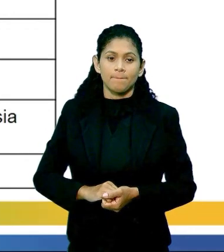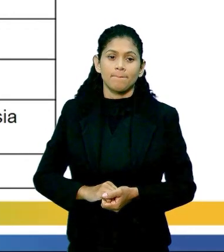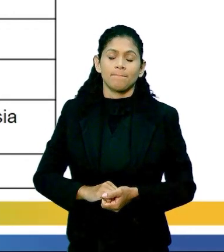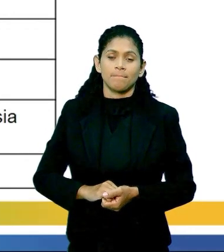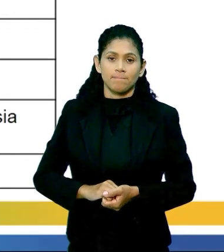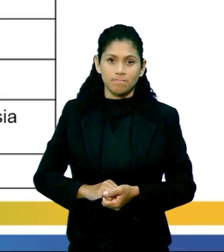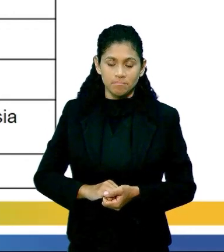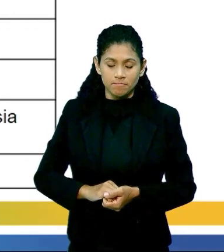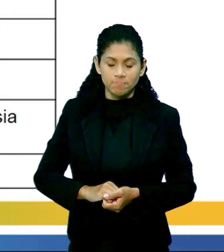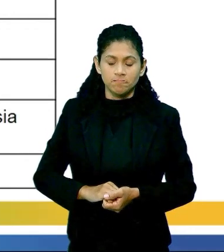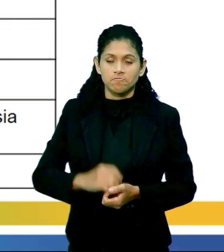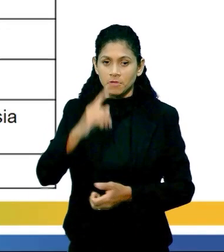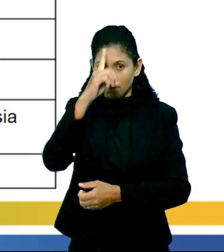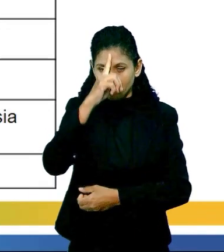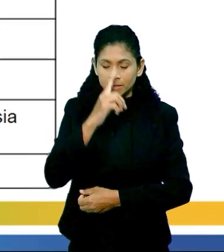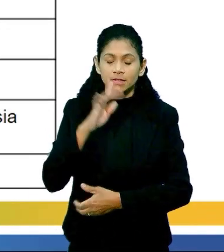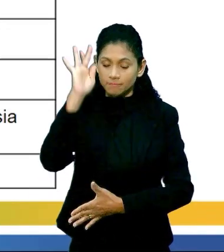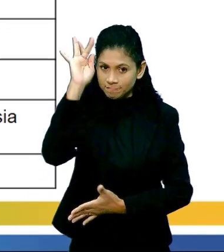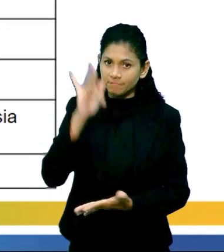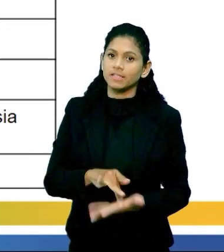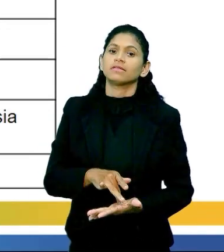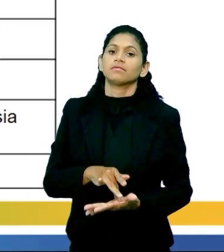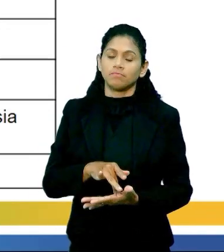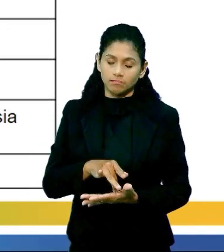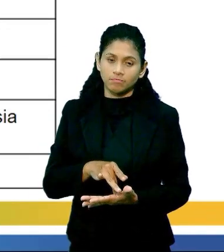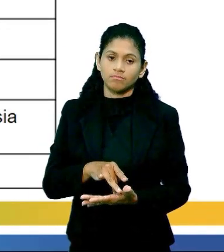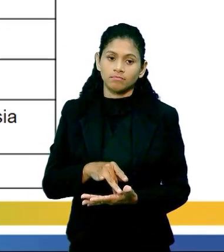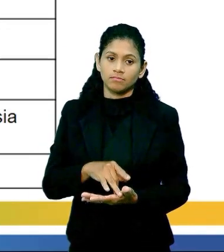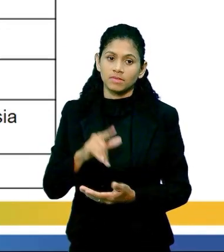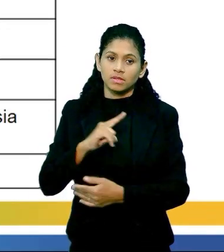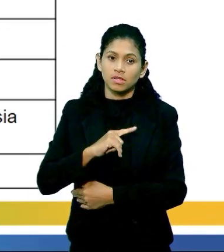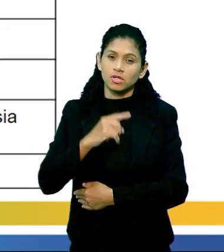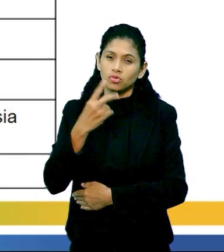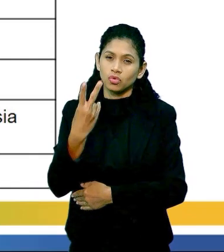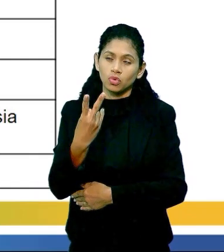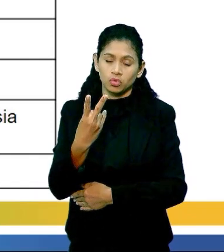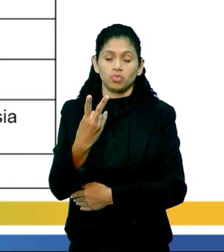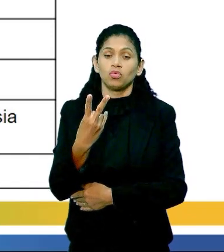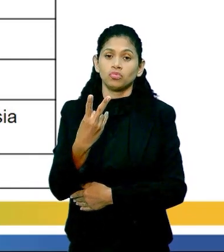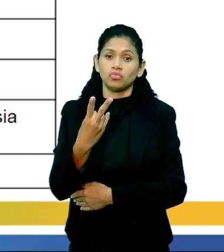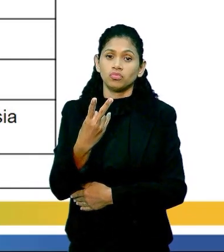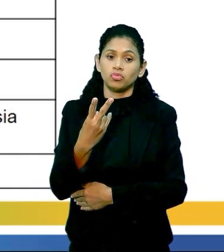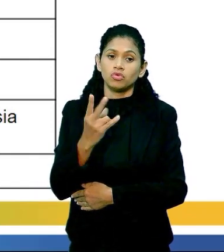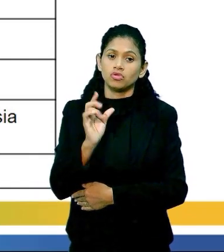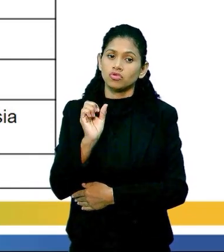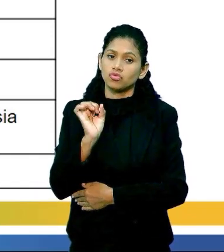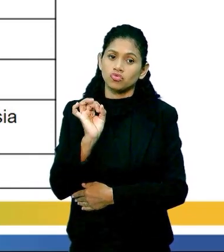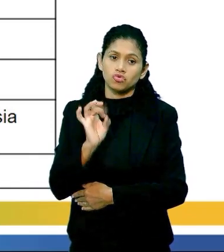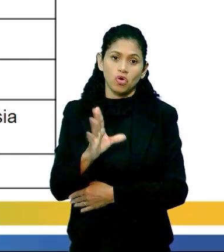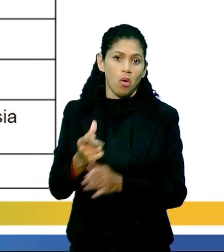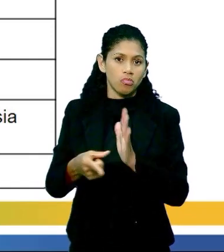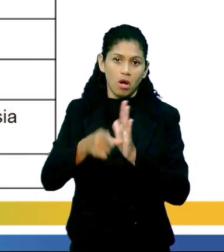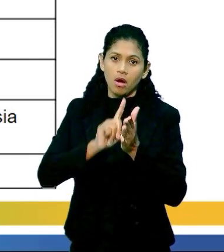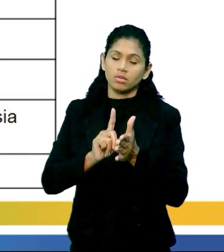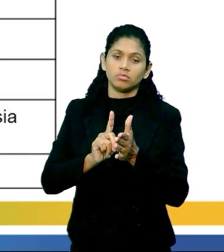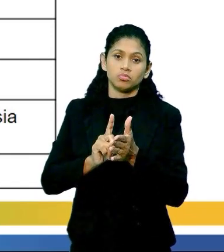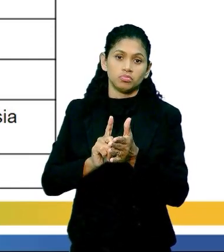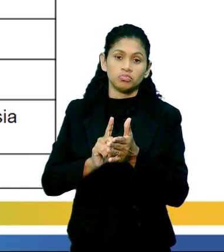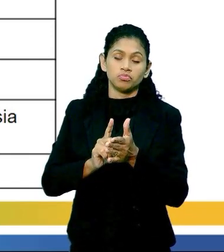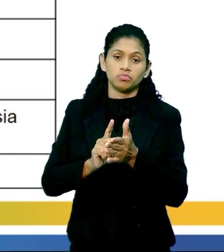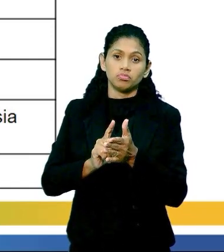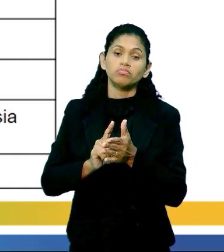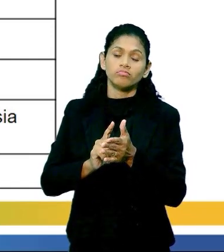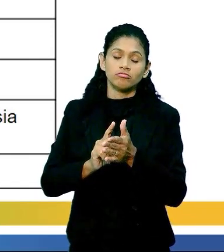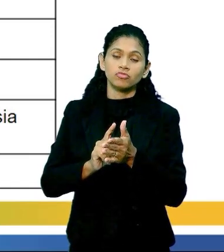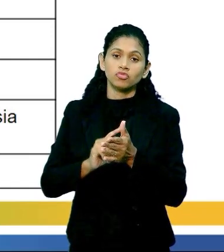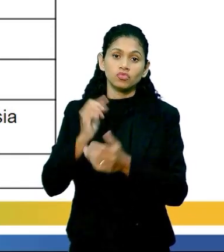Marquei de amarelo, ó, verdade, ó. Temos apenas 2 feriados aí na primeira metade, né? O restante dos feriados aí, tudo são na